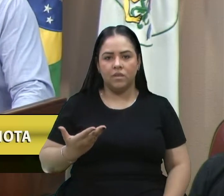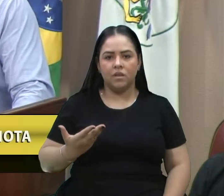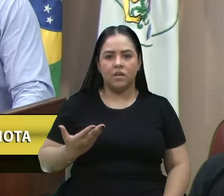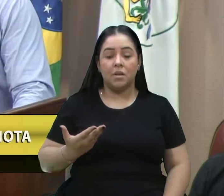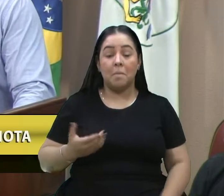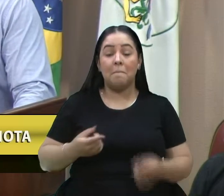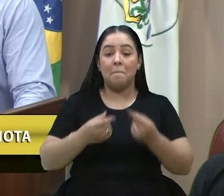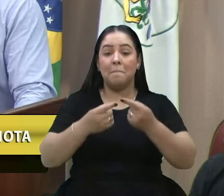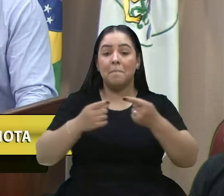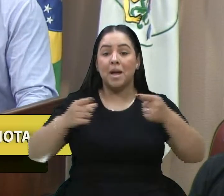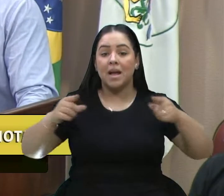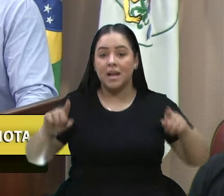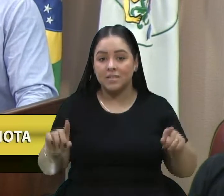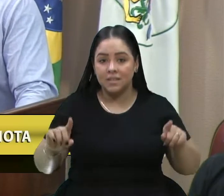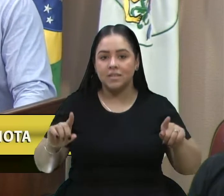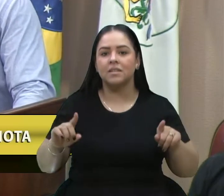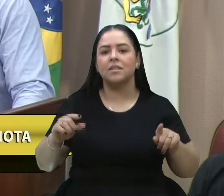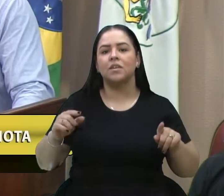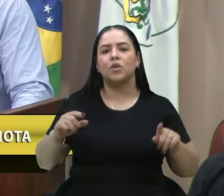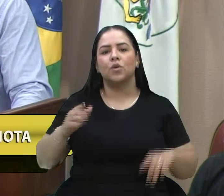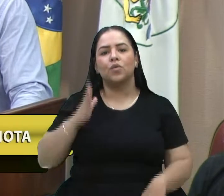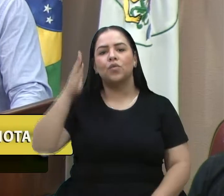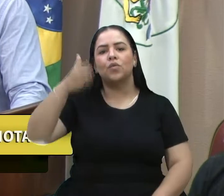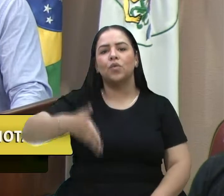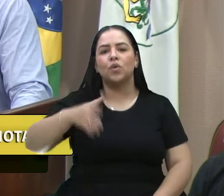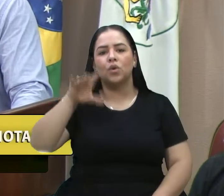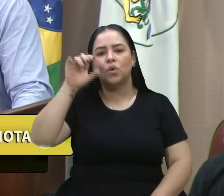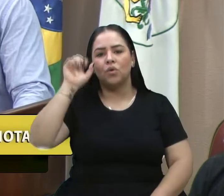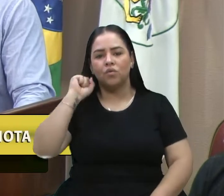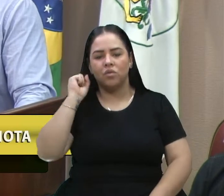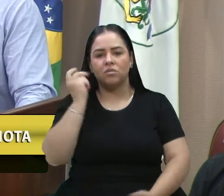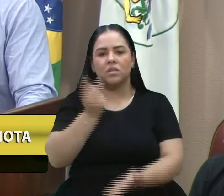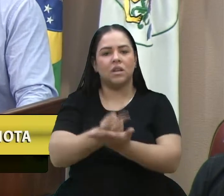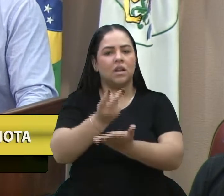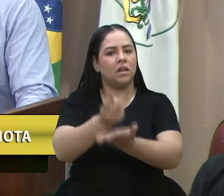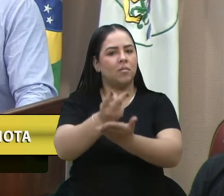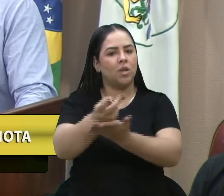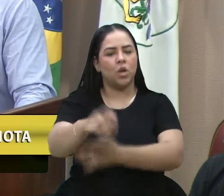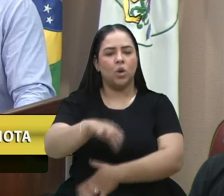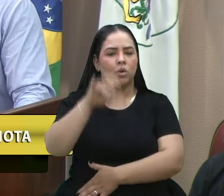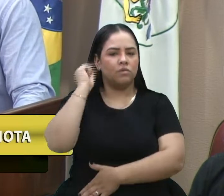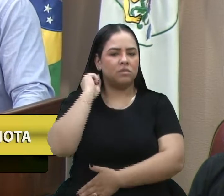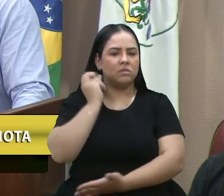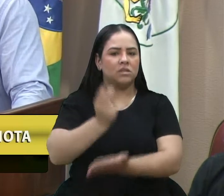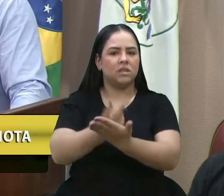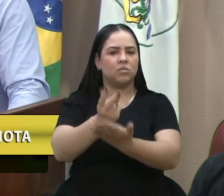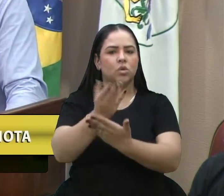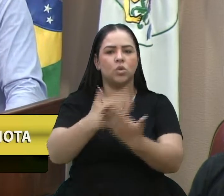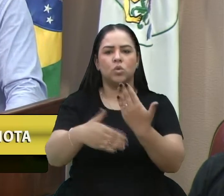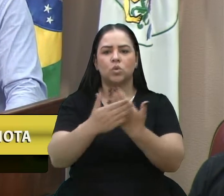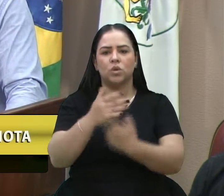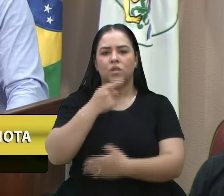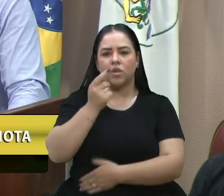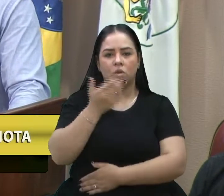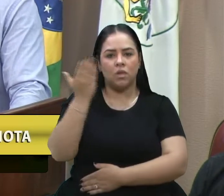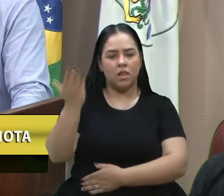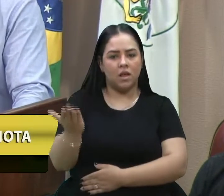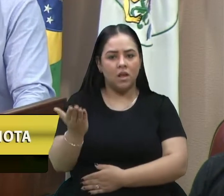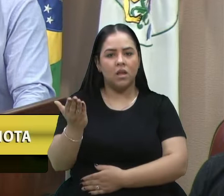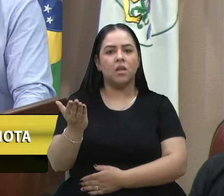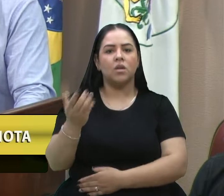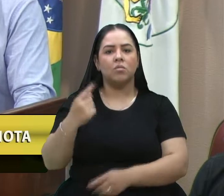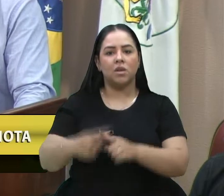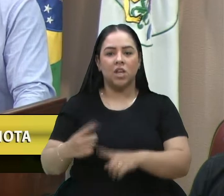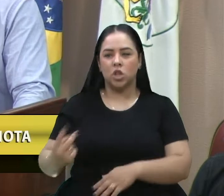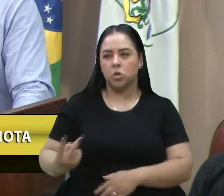foi. Ouviu o tempo inteiro. Uma parte. Ouviu o tempo inteiro tudo que foi dito lá. Por aqueles